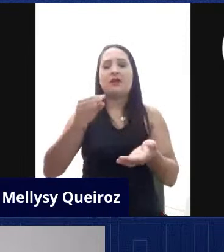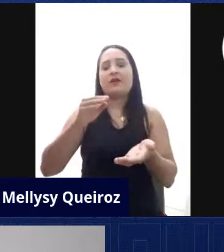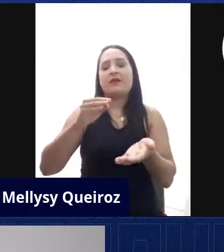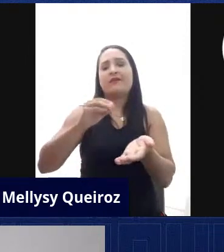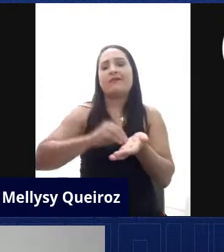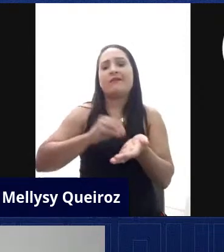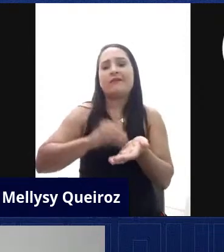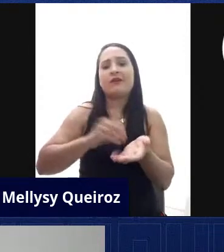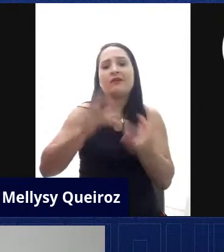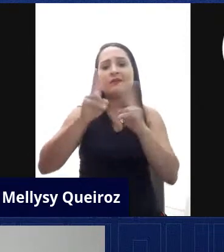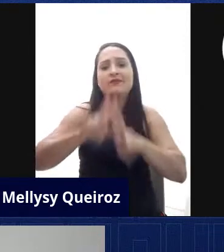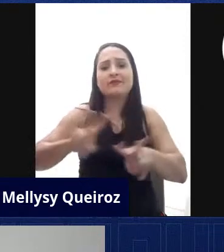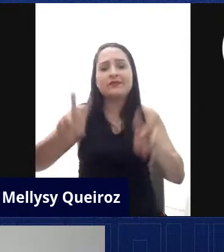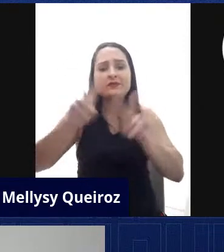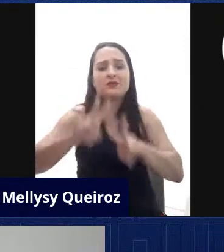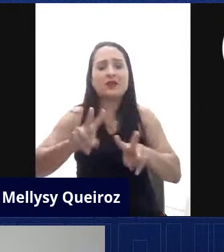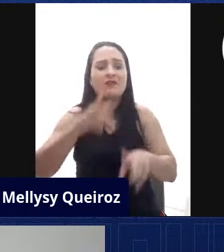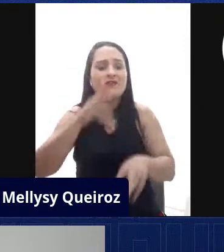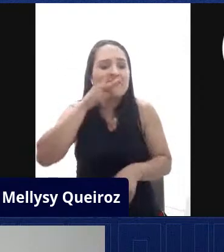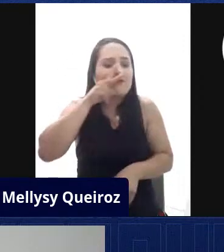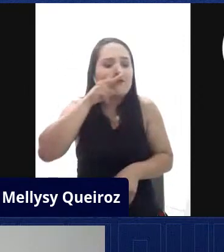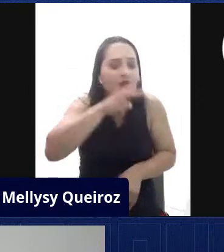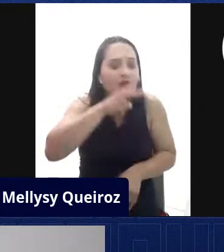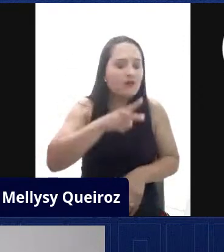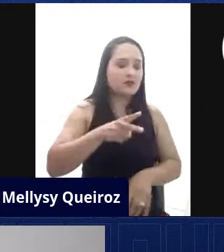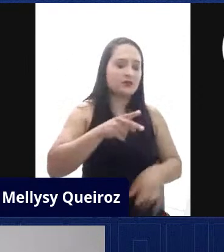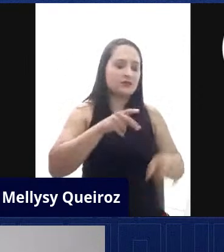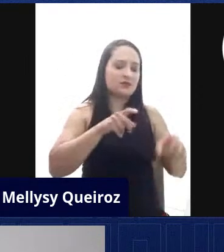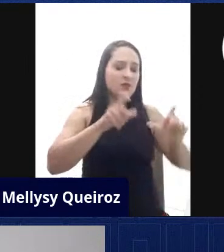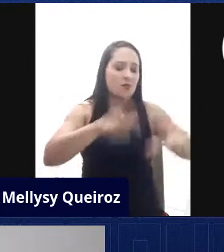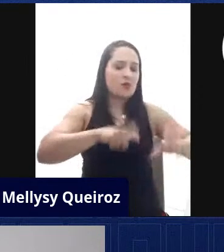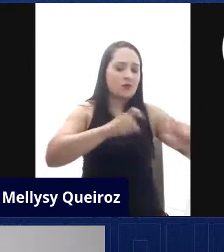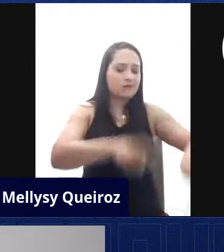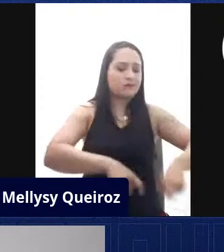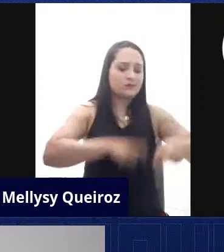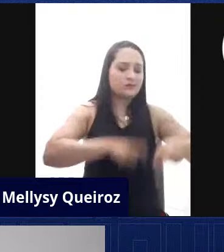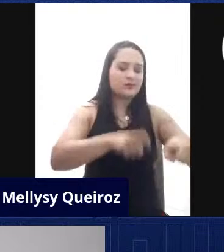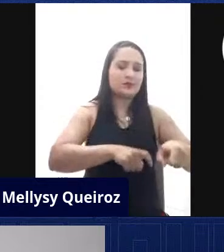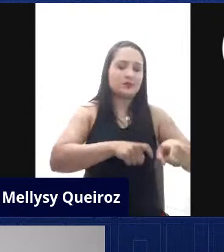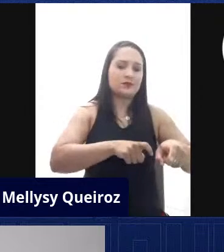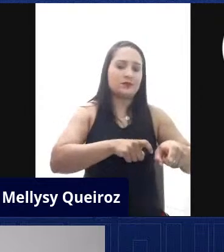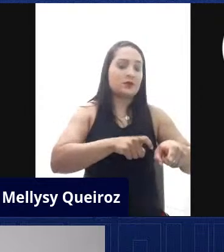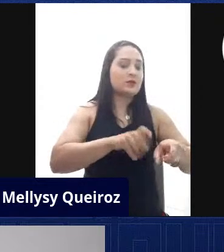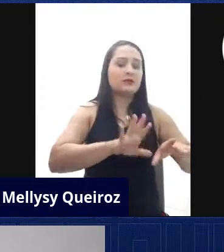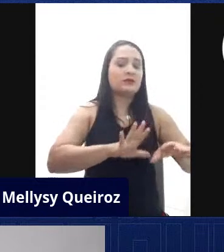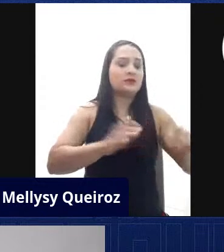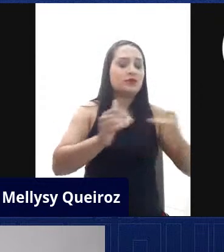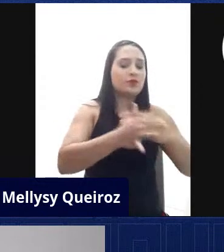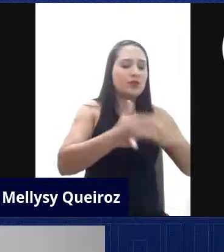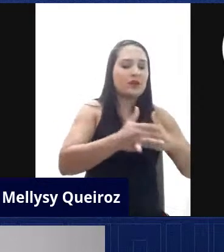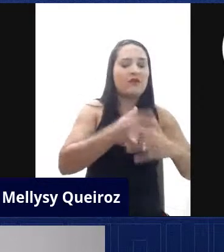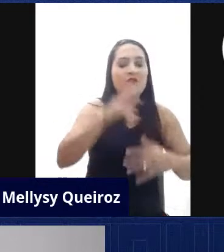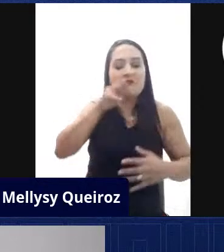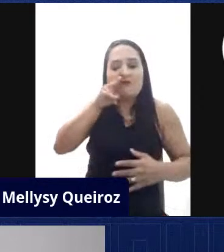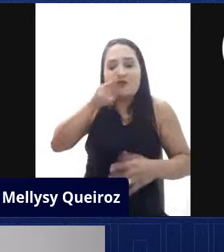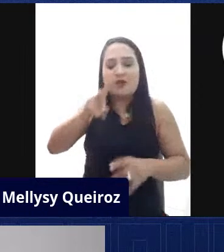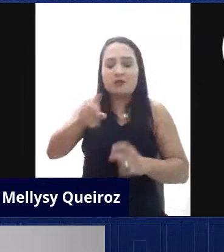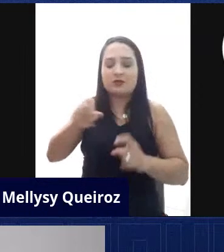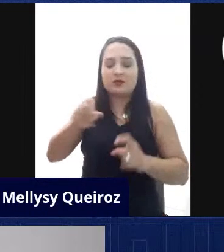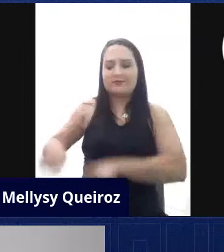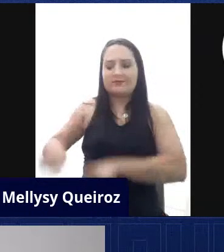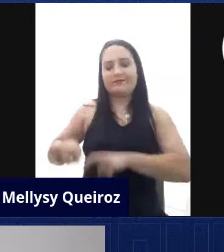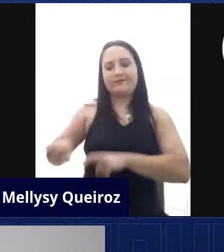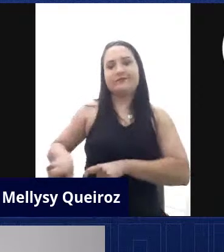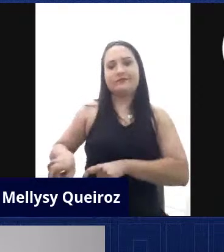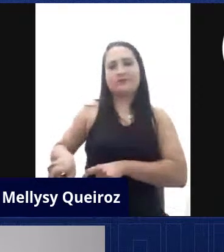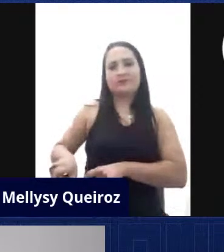no ambiente urbano, imagine vocês no ambiente rural. É muito mais forte, é muito mais tocante, é muito